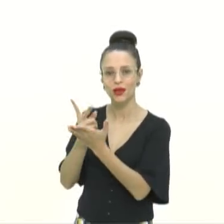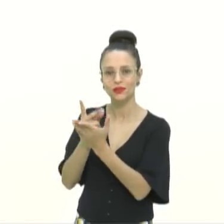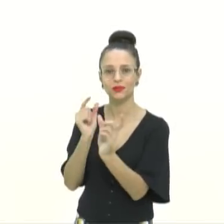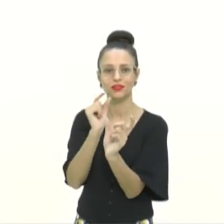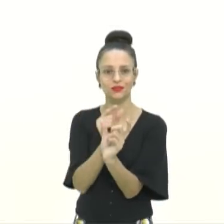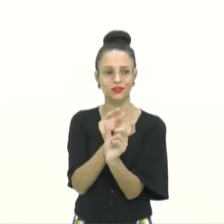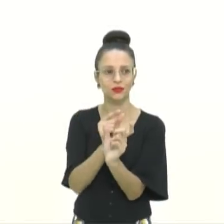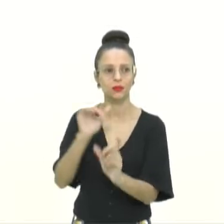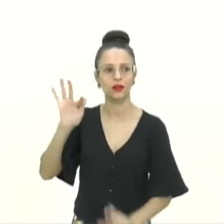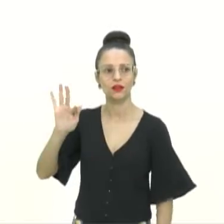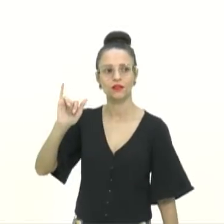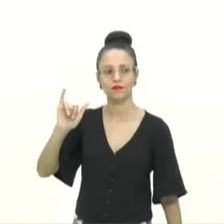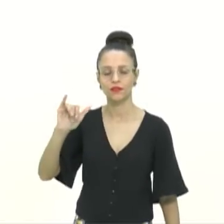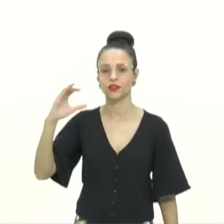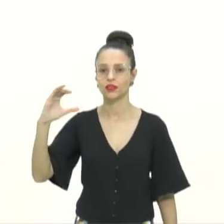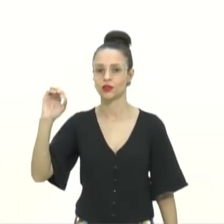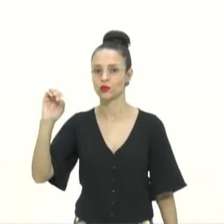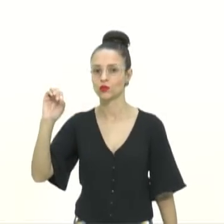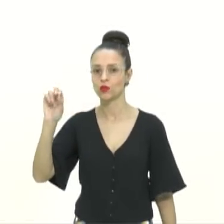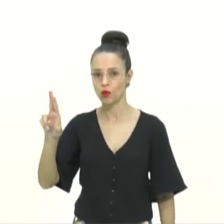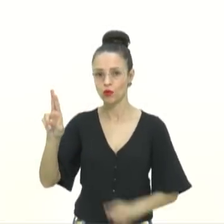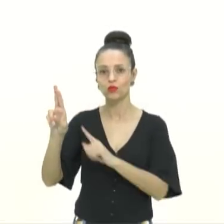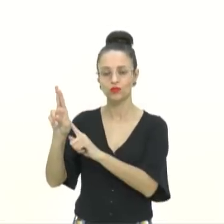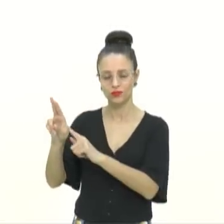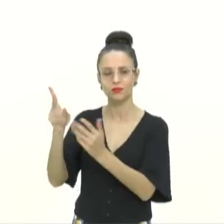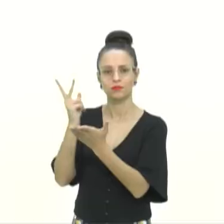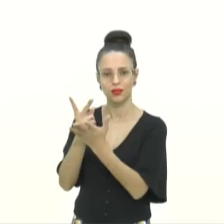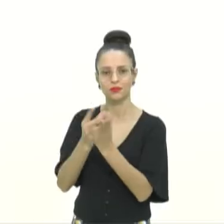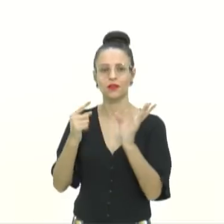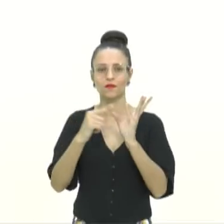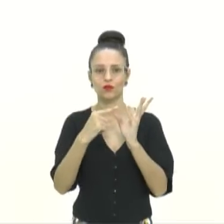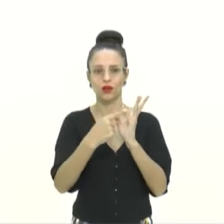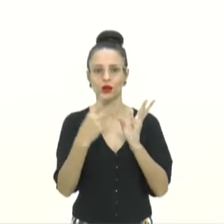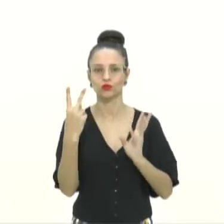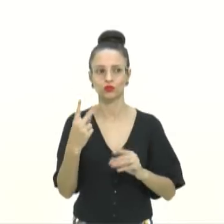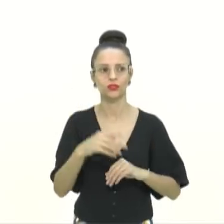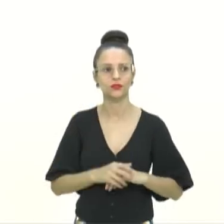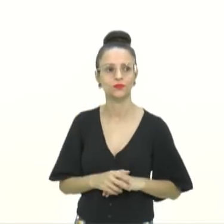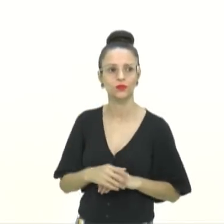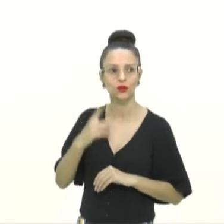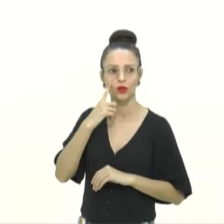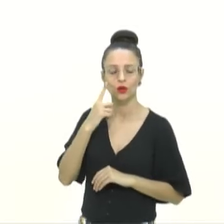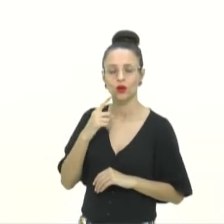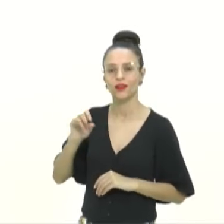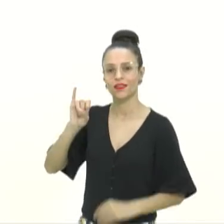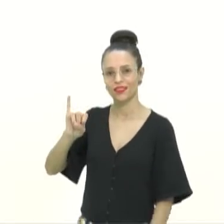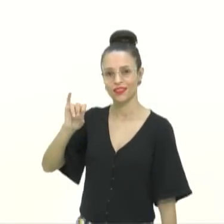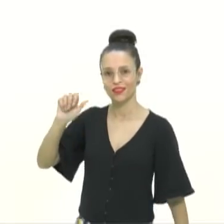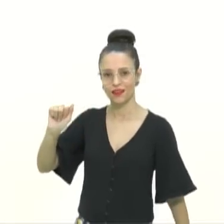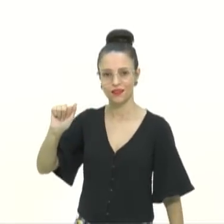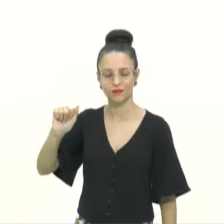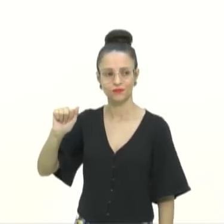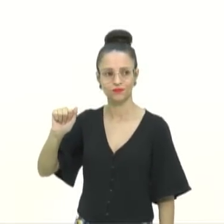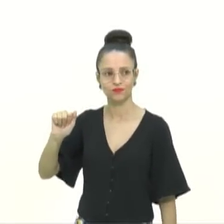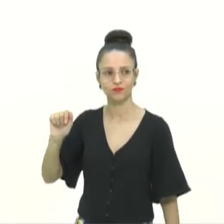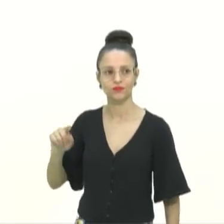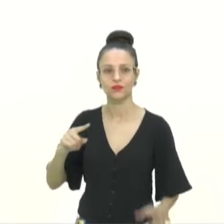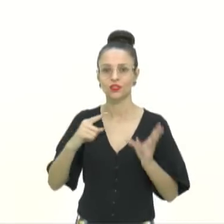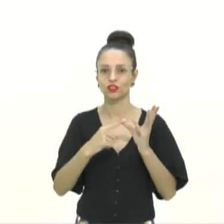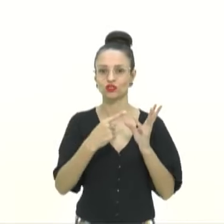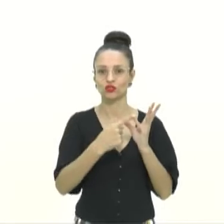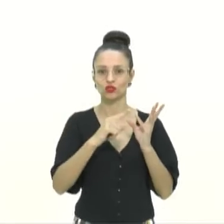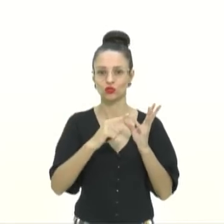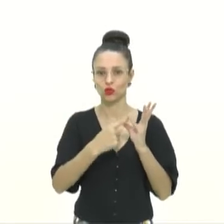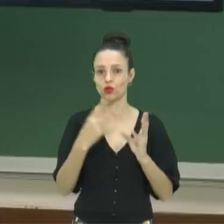Ficou. Ficou o ou na mesma sílaba, as duas vogais. Cláudia. Que nós temos um ditongo aqui